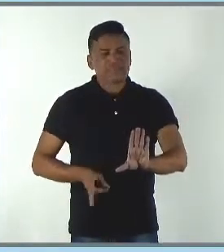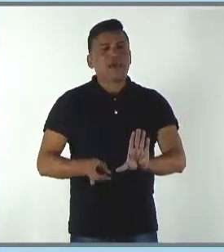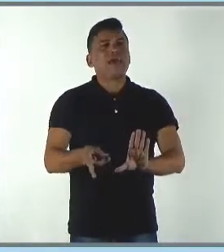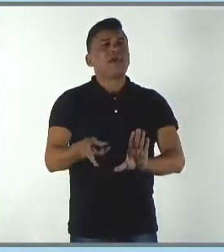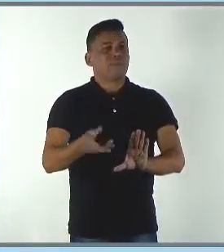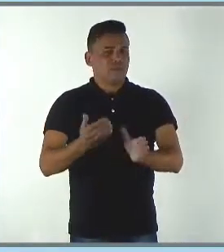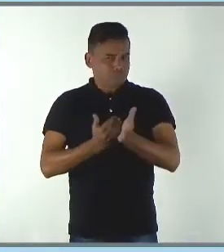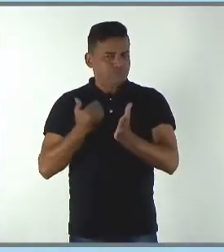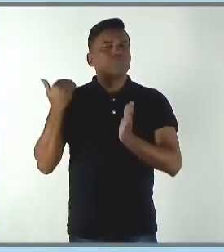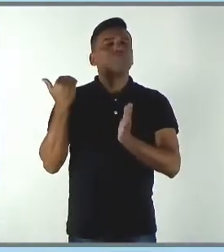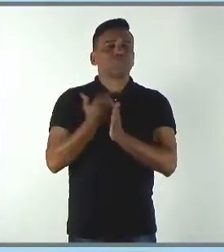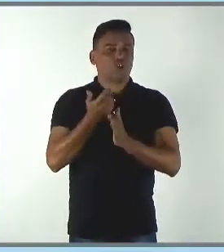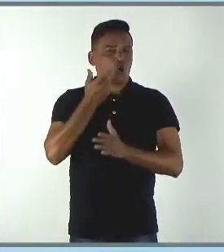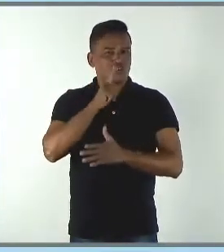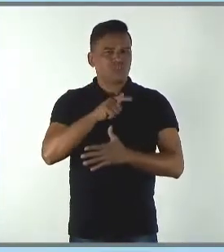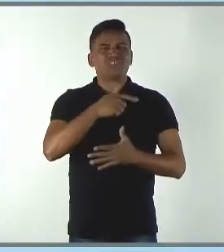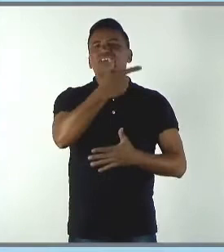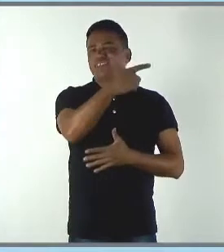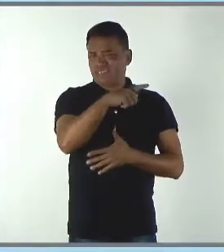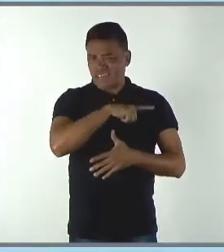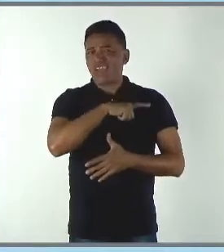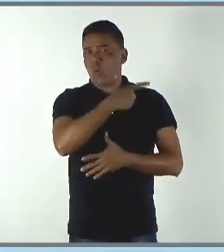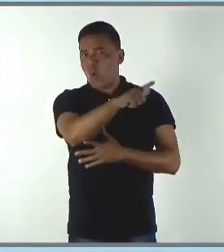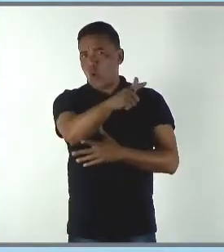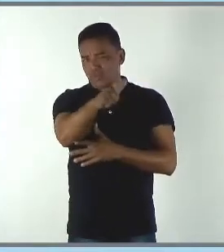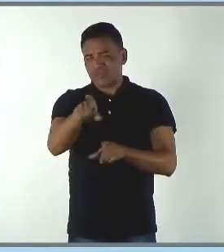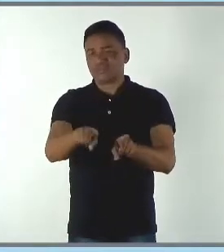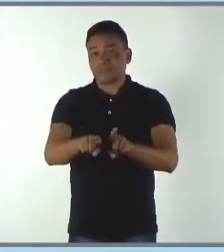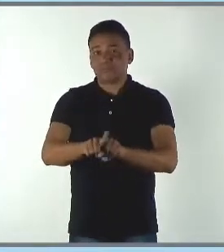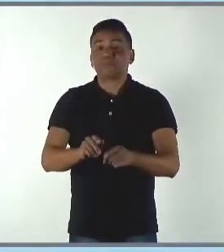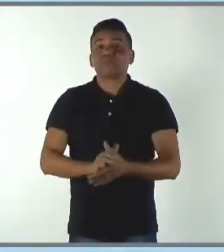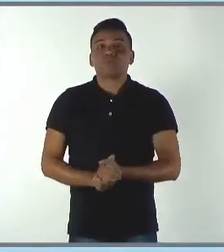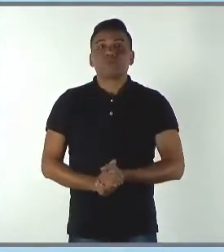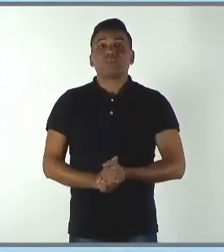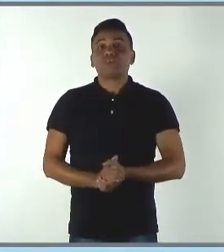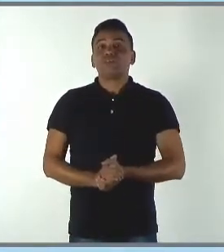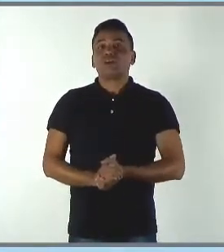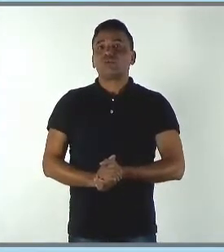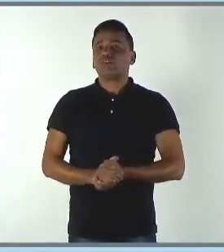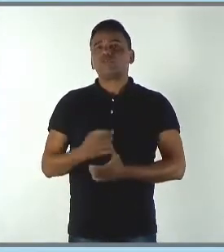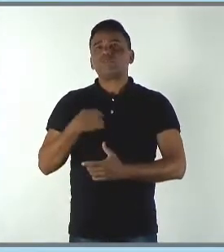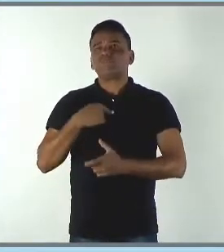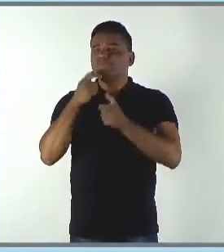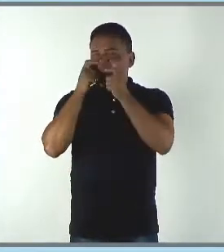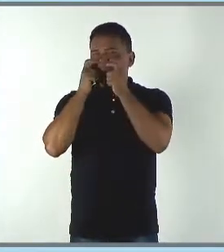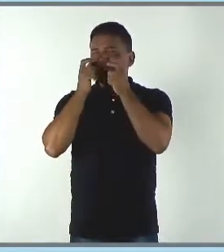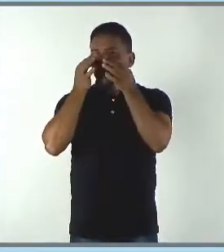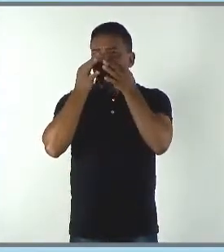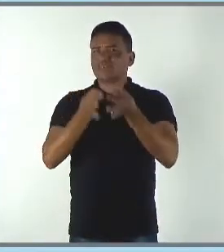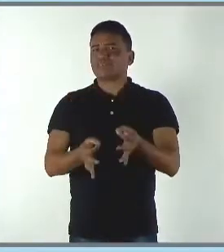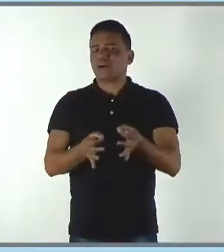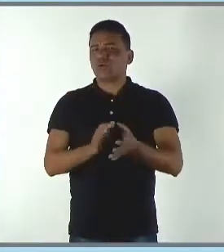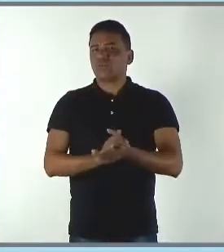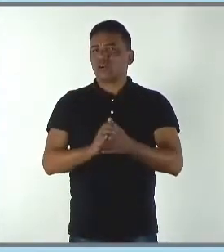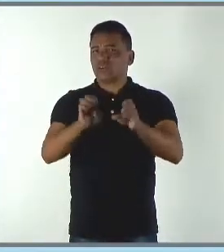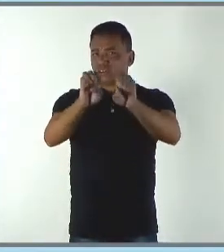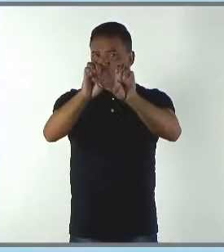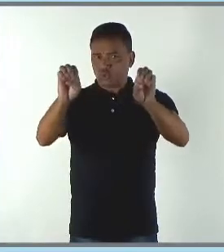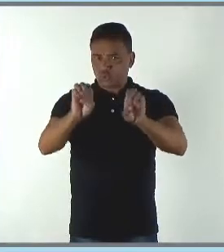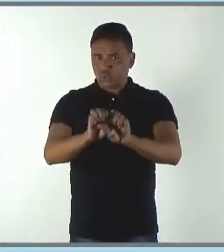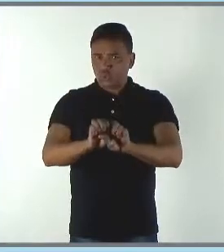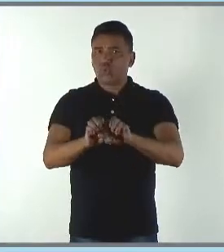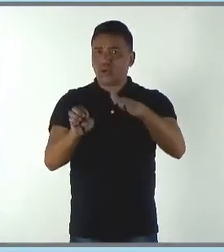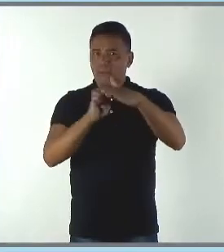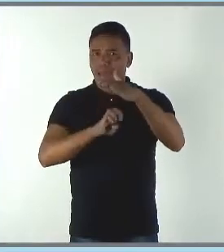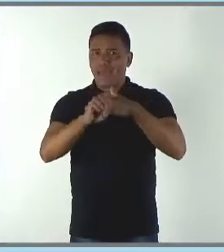outras. Então, a primeira coisa que me chama a atenção, quando eu olho a estrutura da editora, com a qual eu tomo